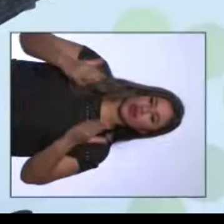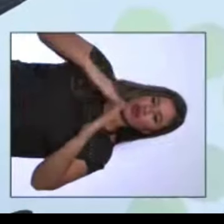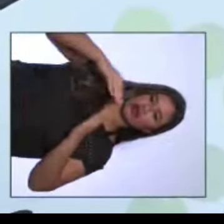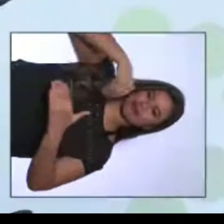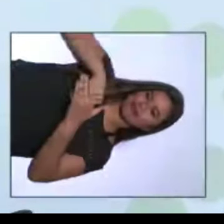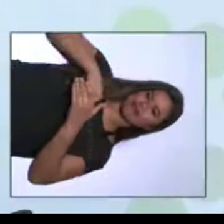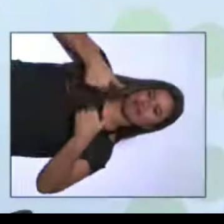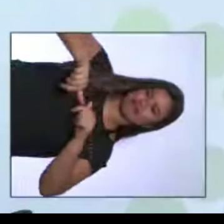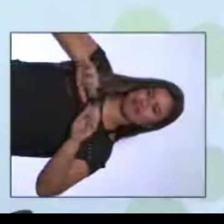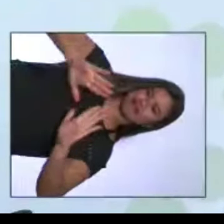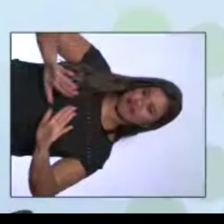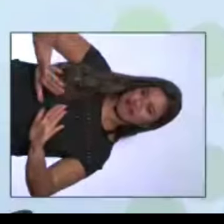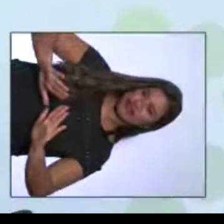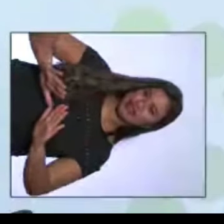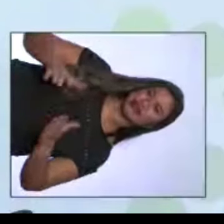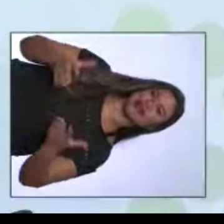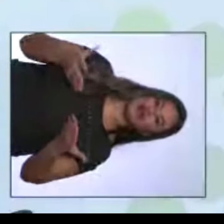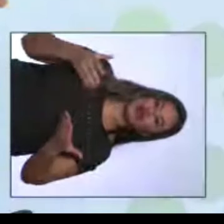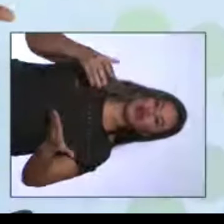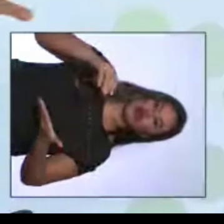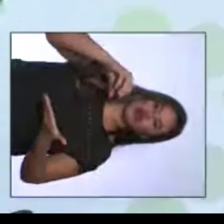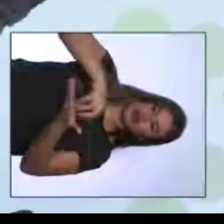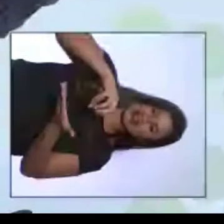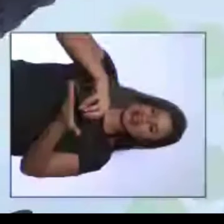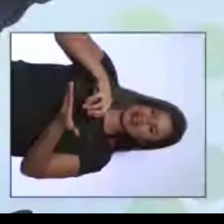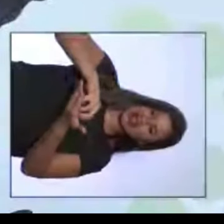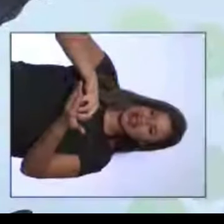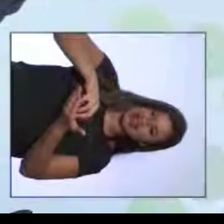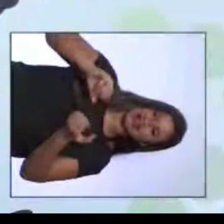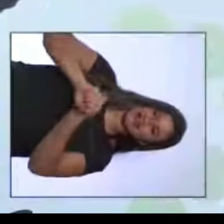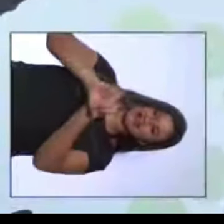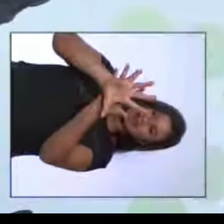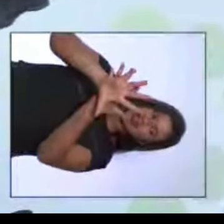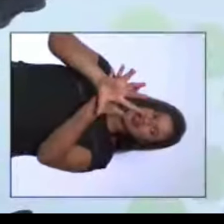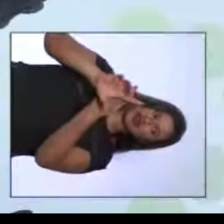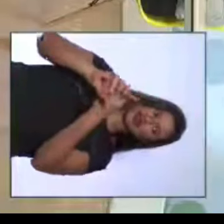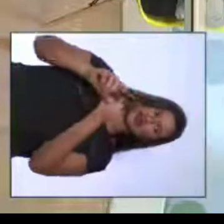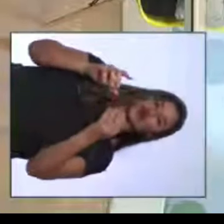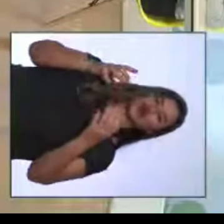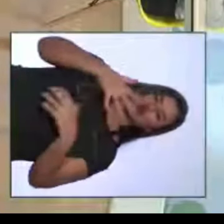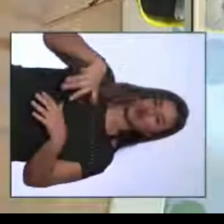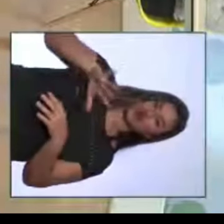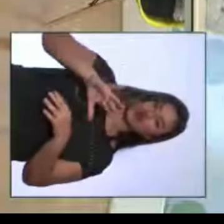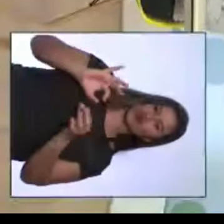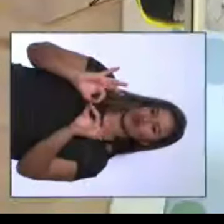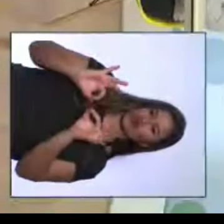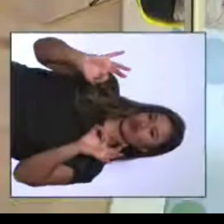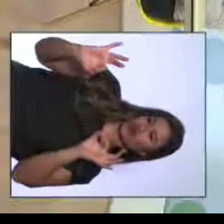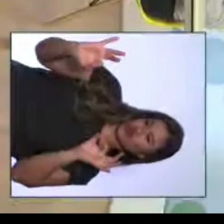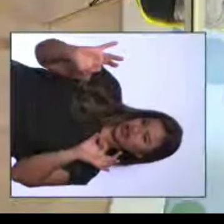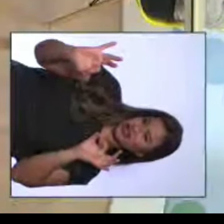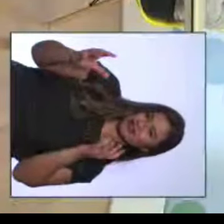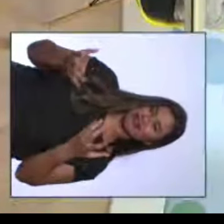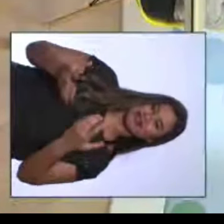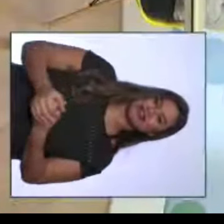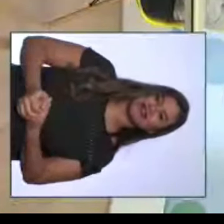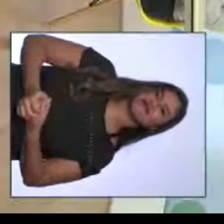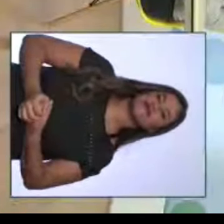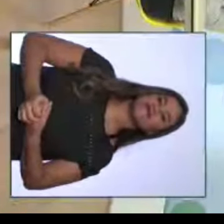momento, né? Estamos aqui no centro de mídias, mantendo uma distância, né? Bem segura. Longe. Longe um do outro. Mas